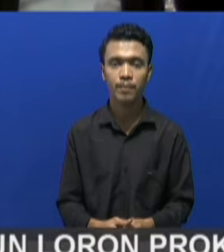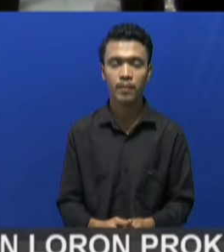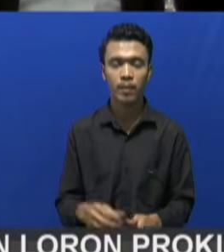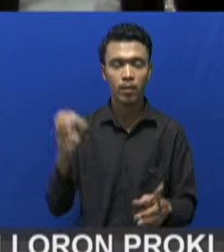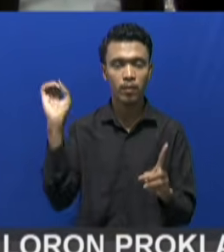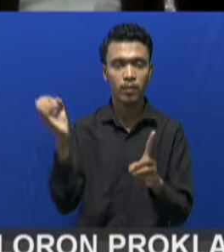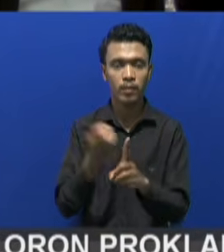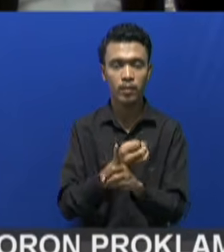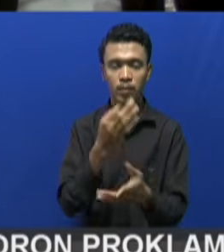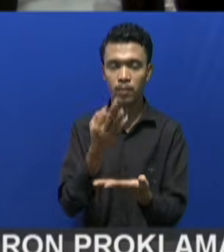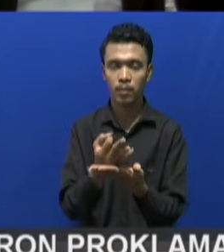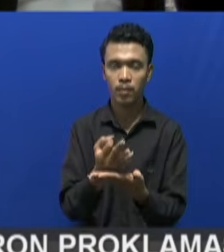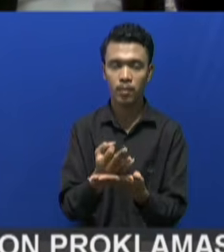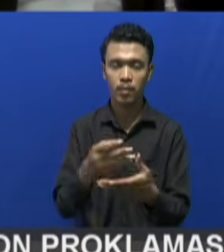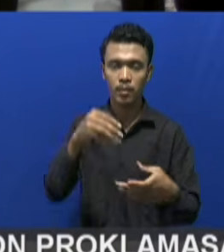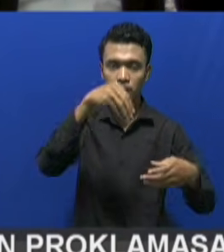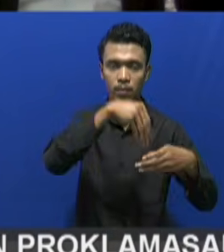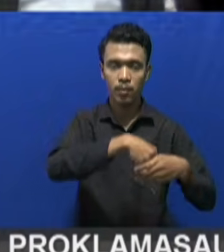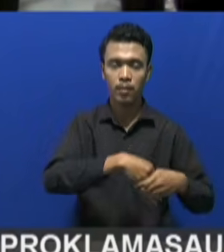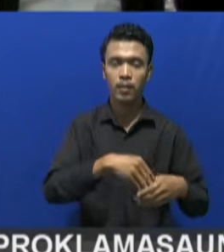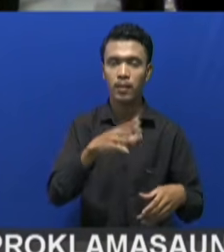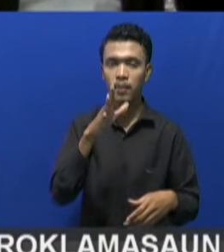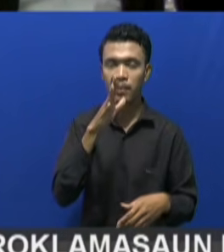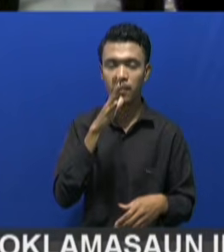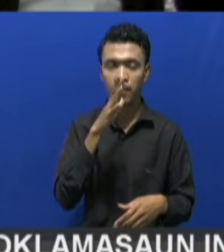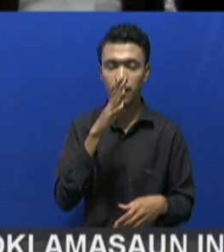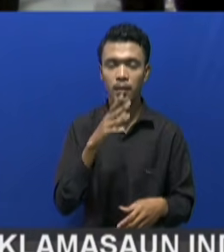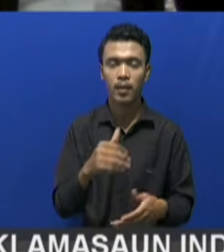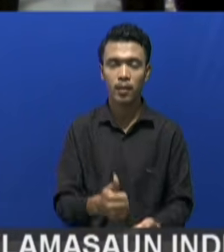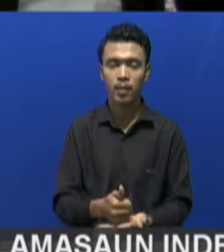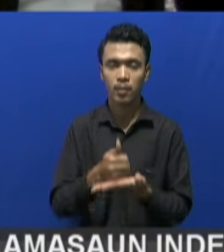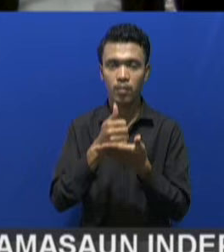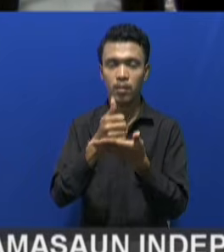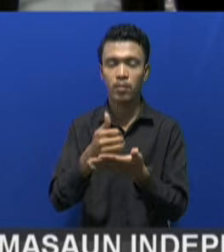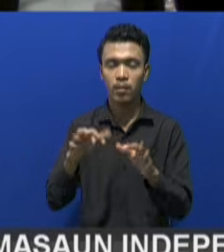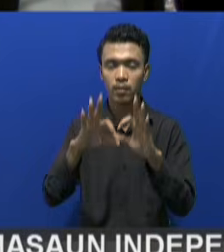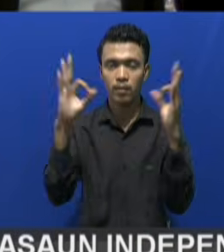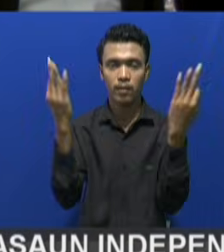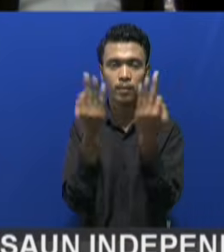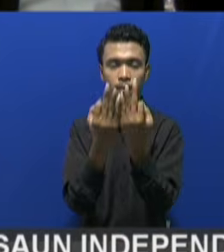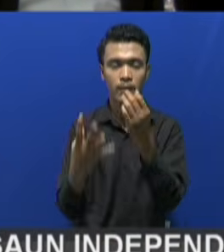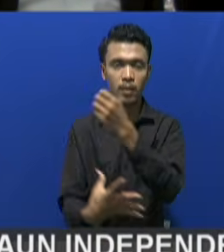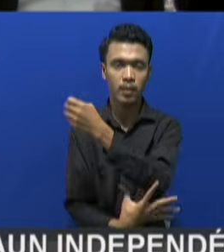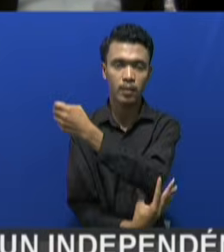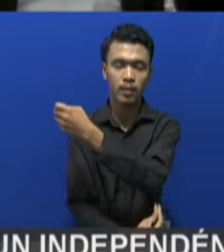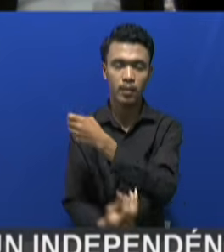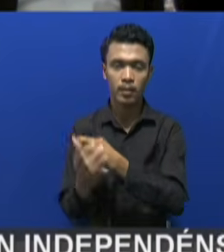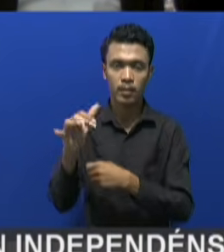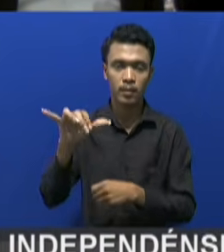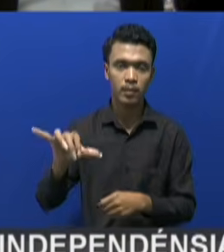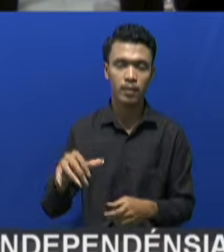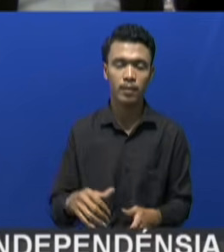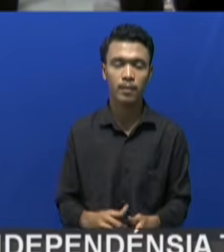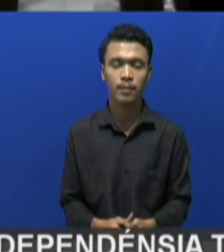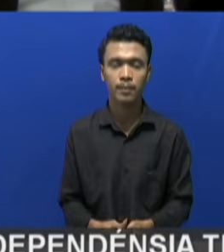Objetivo subsídio condicional Bolsa da Mãe, né? A tutulo família vulnerável Sira. Da lei